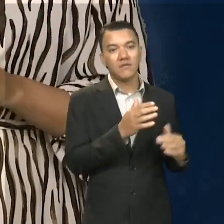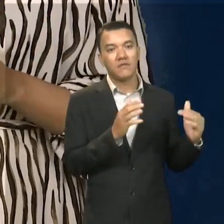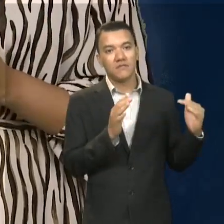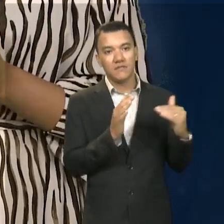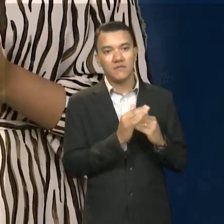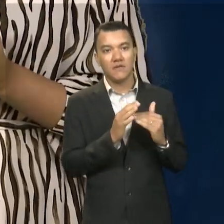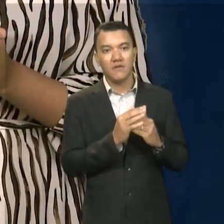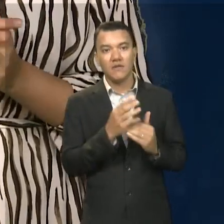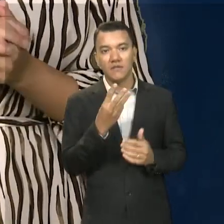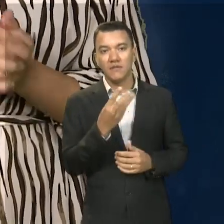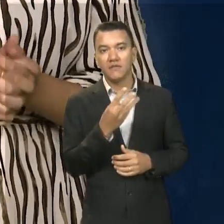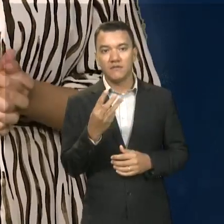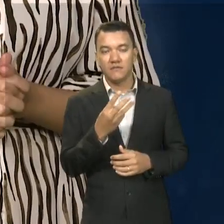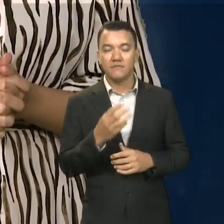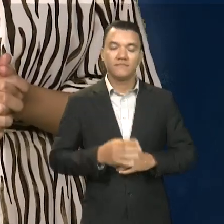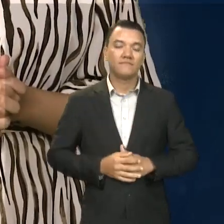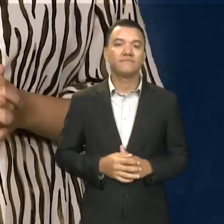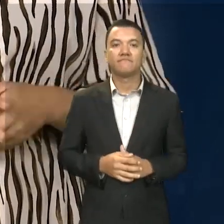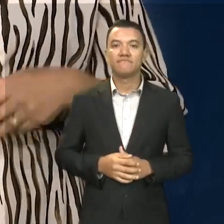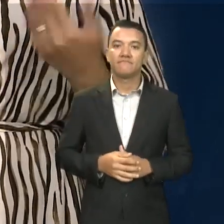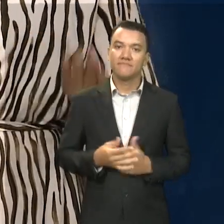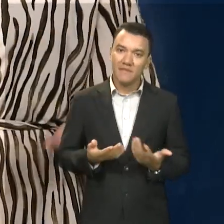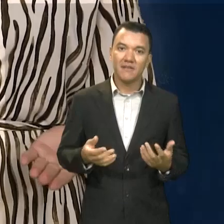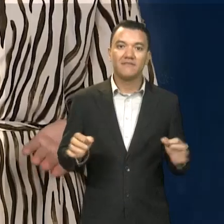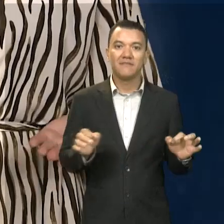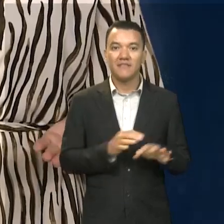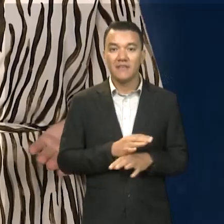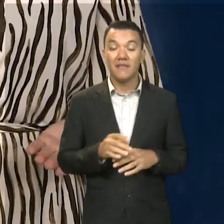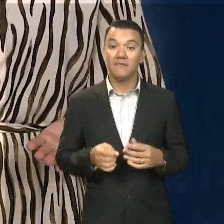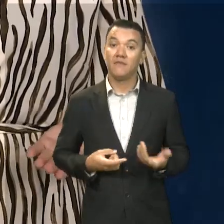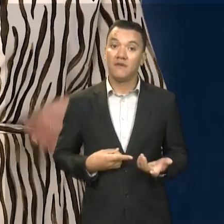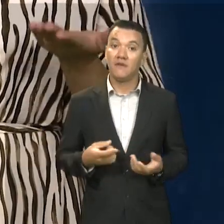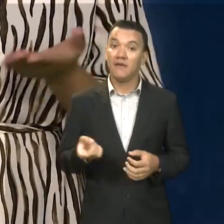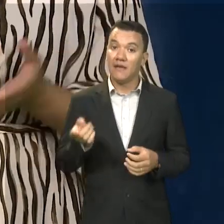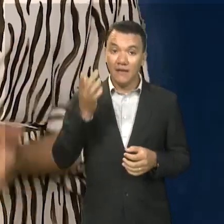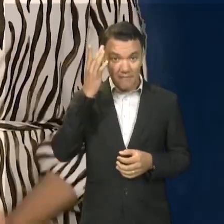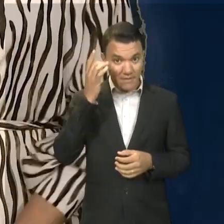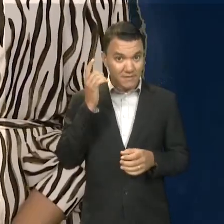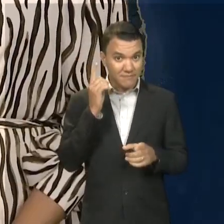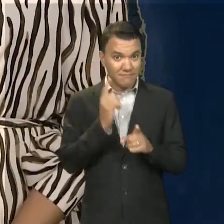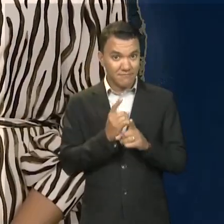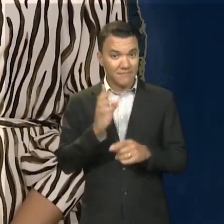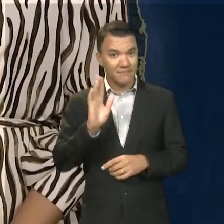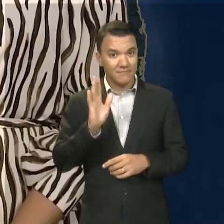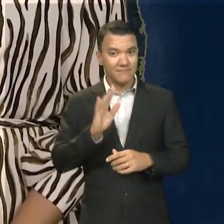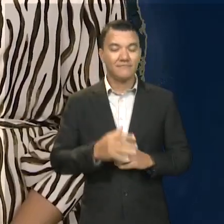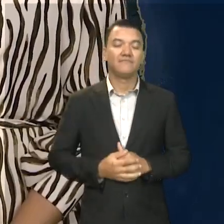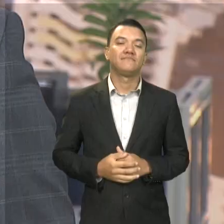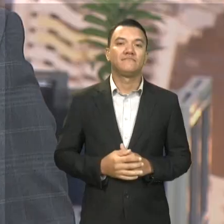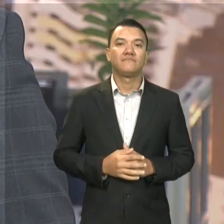chegar até os 33 graus. É isso, Ronald, a gente volta a se encontrar amanhã. Até lá!